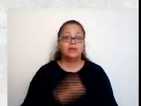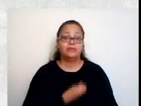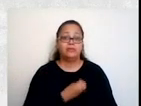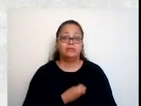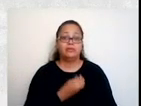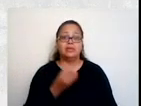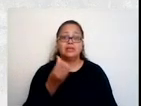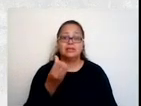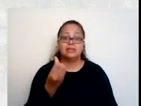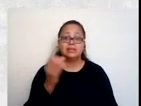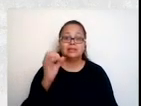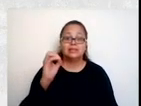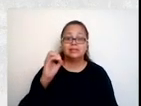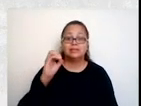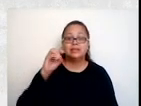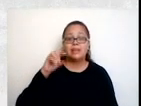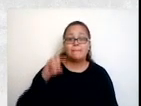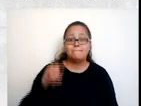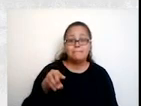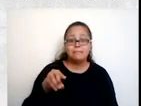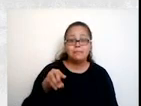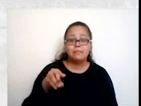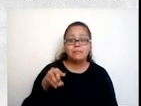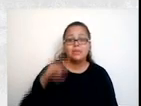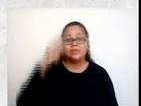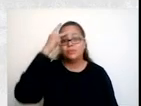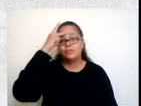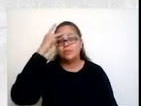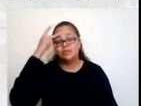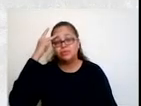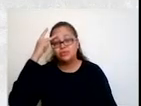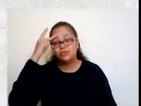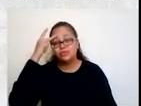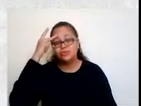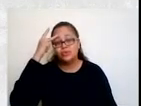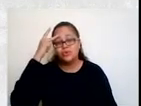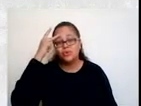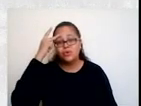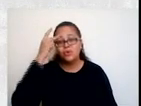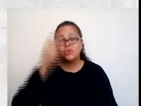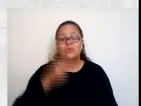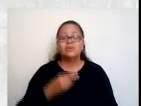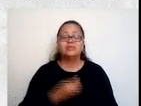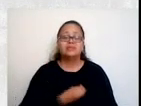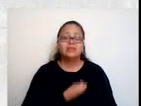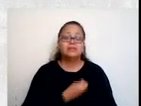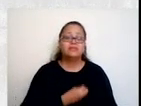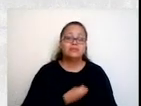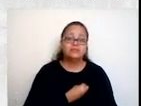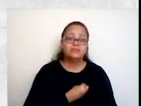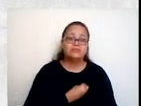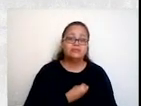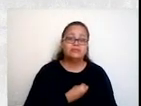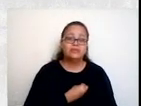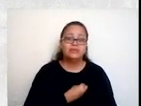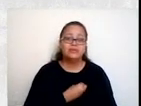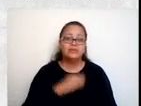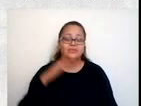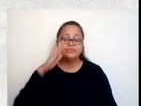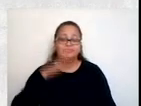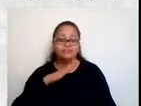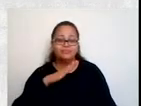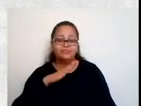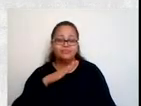viviam cerca de 60 mil pessoas em más condições sociais e sob forte